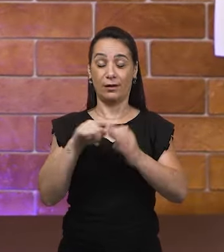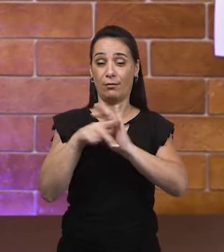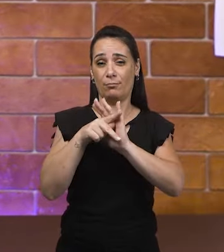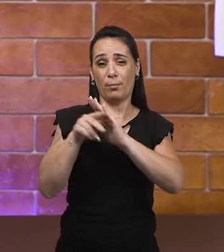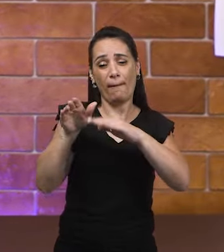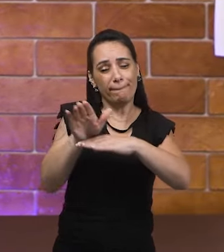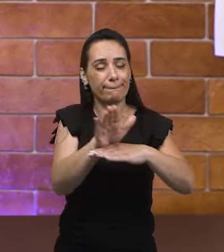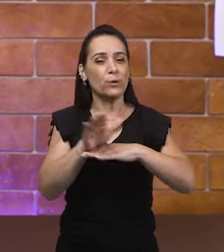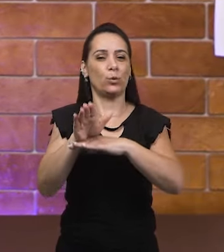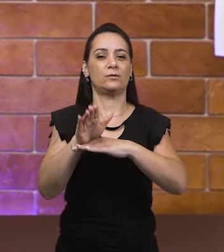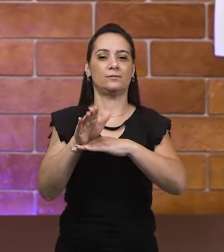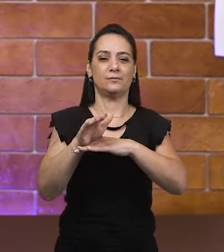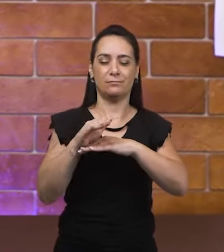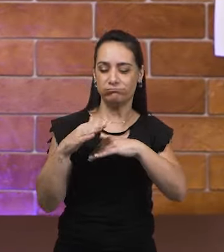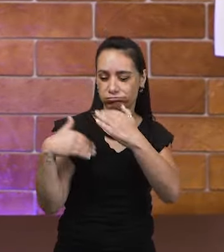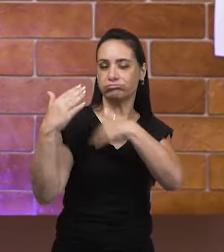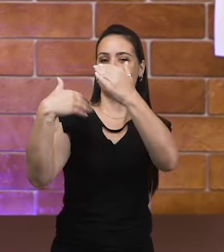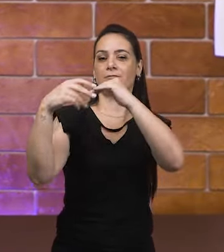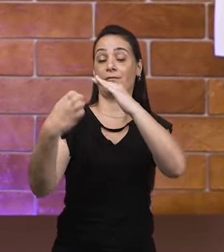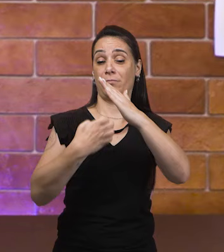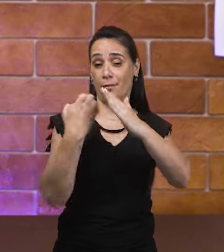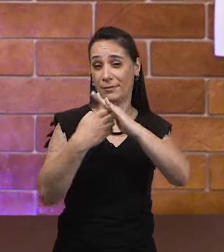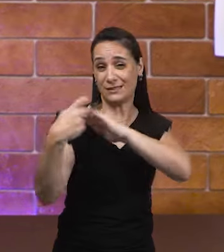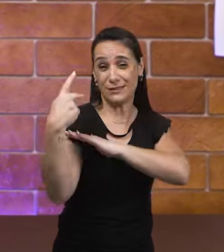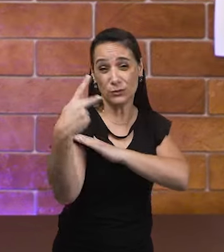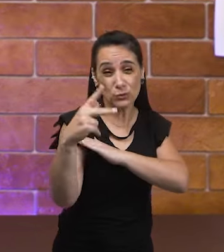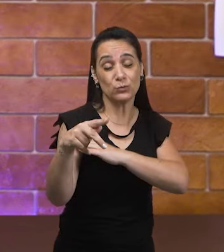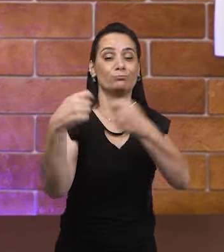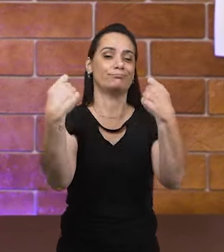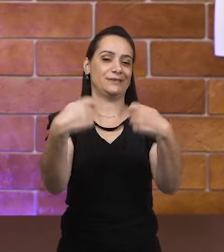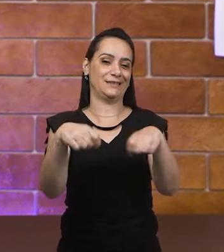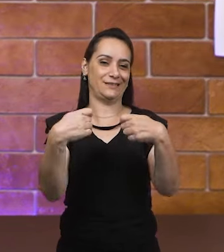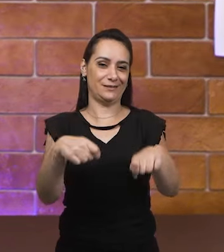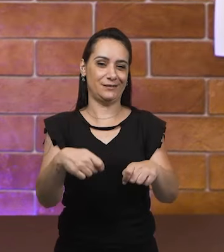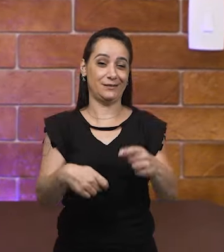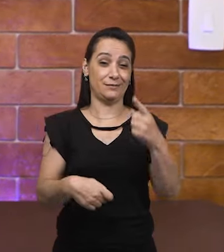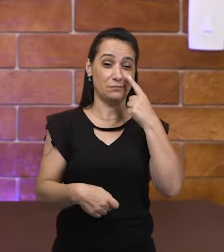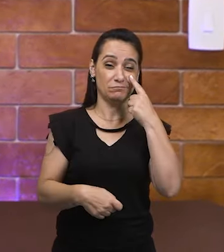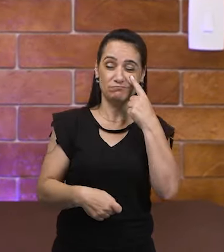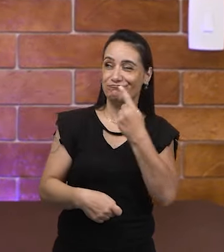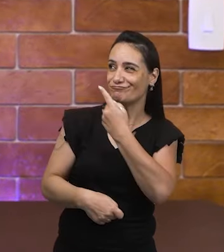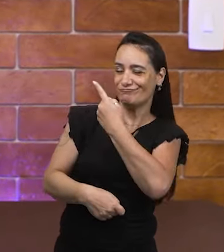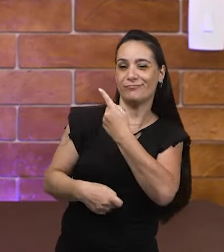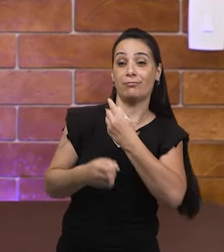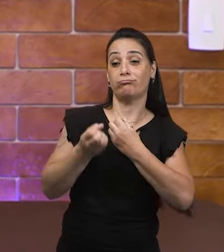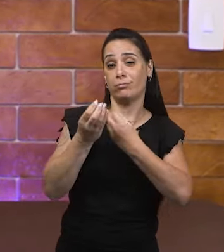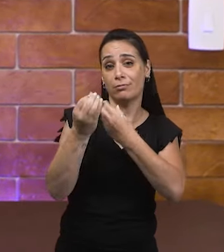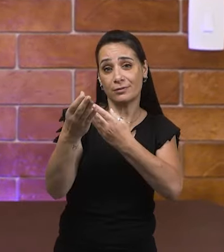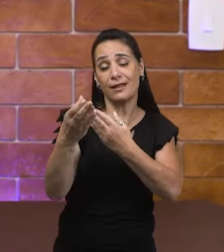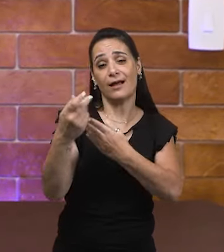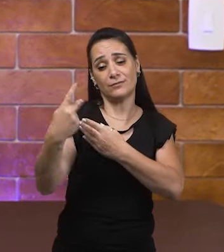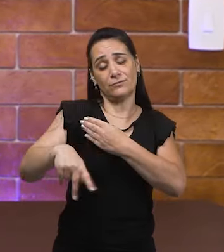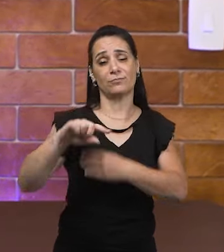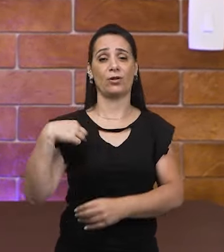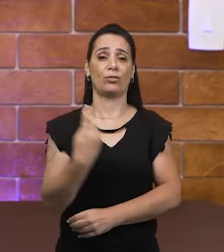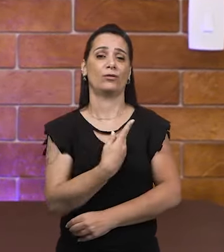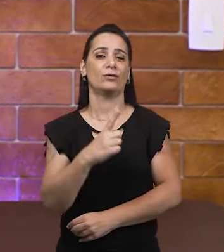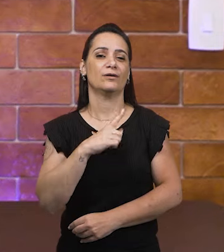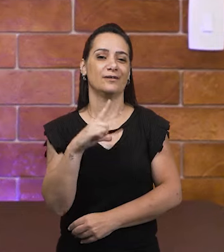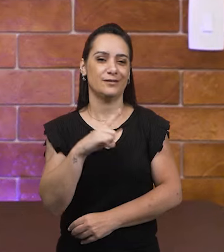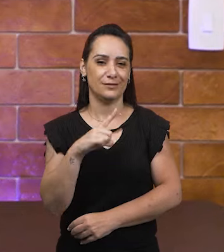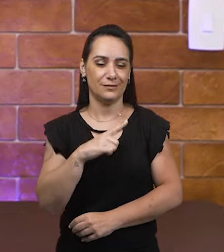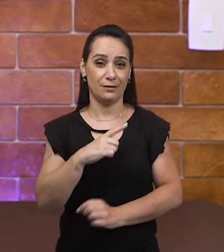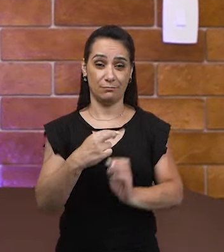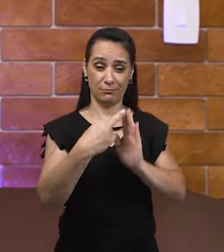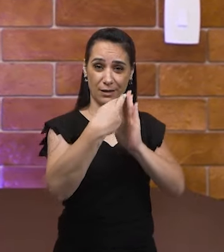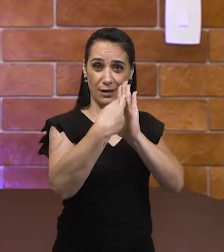possa fornecer a proteção e o desempenho que a sua empresa precisa para prosperar. E dá só uma olhada nos dados que eles trouxeram aqui